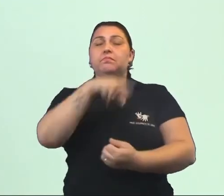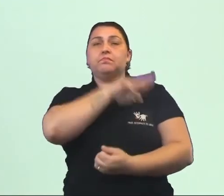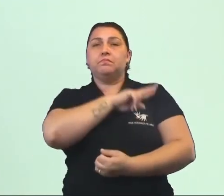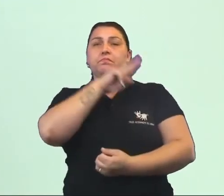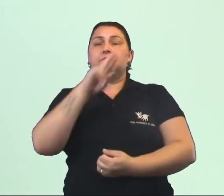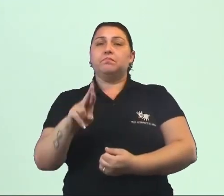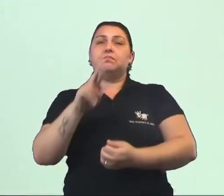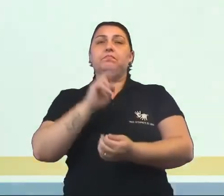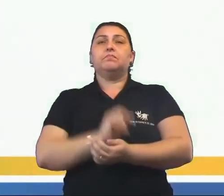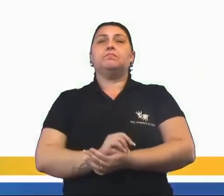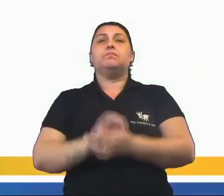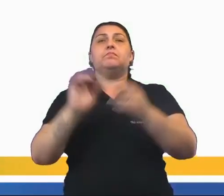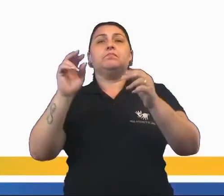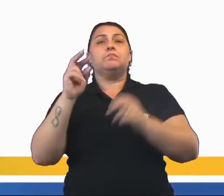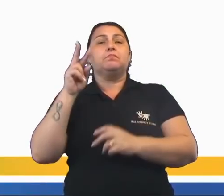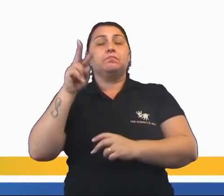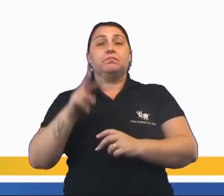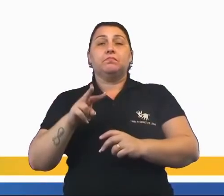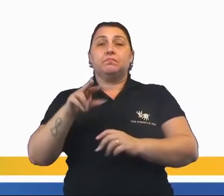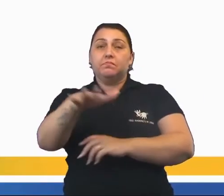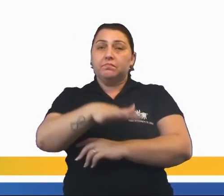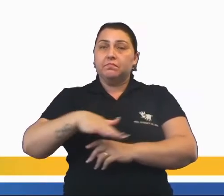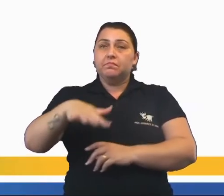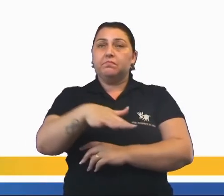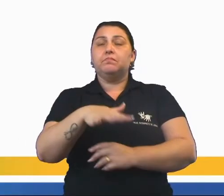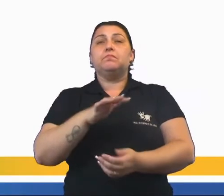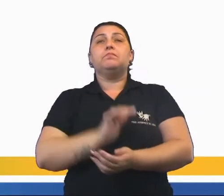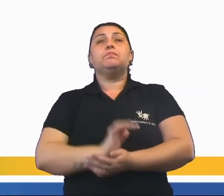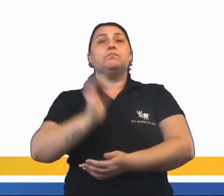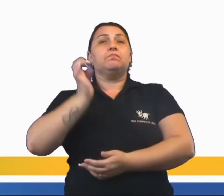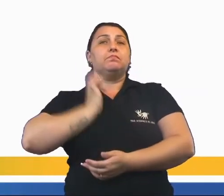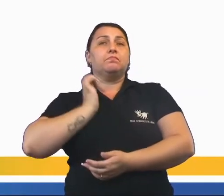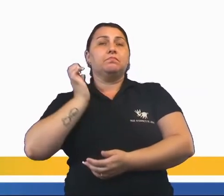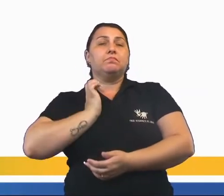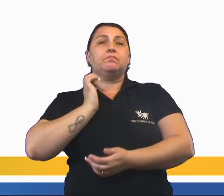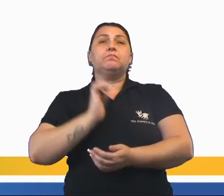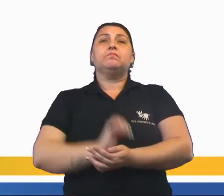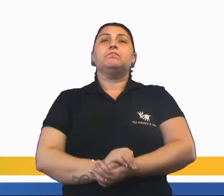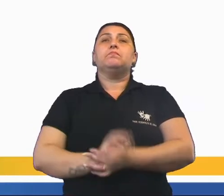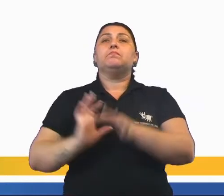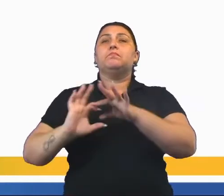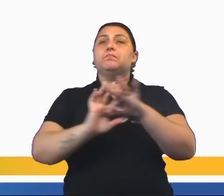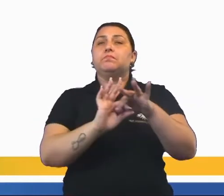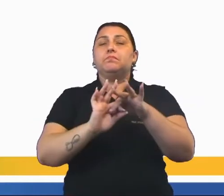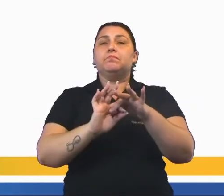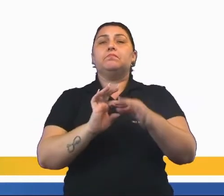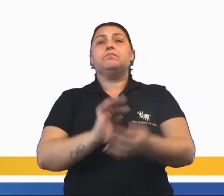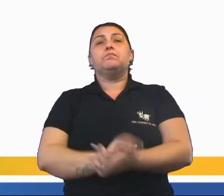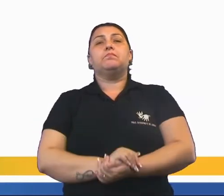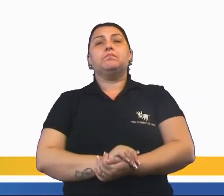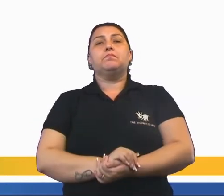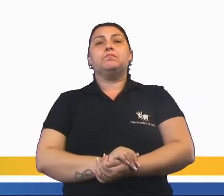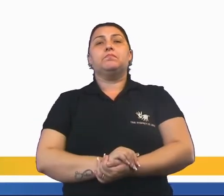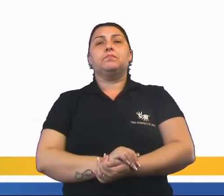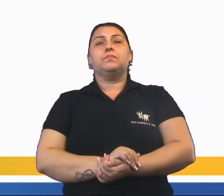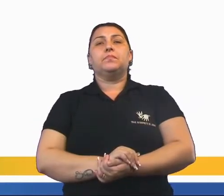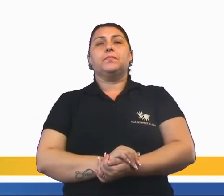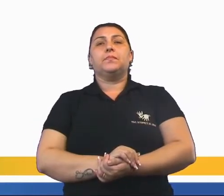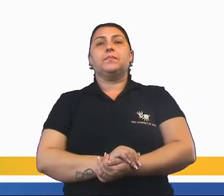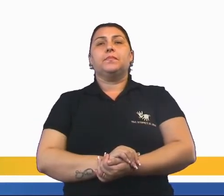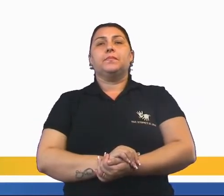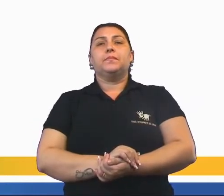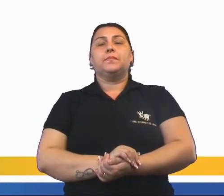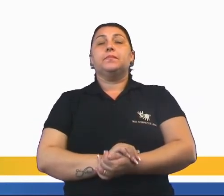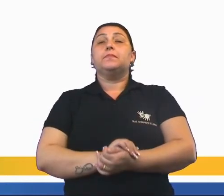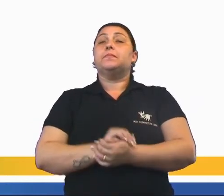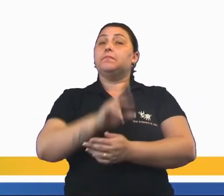religiões imponham uma visão na sociedade. Questão ética deve ser discutida no contexto filosófico. A questão religiosa no contexto